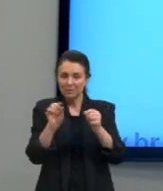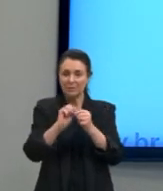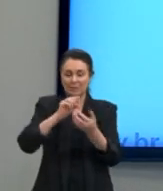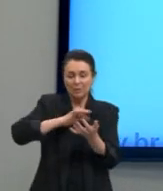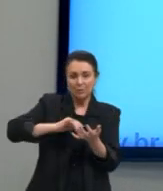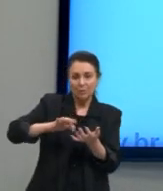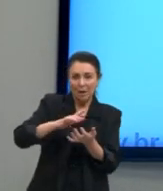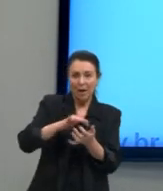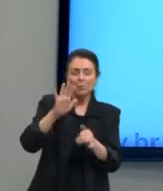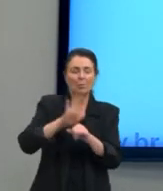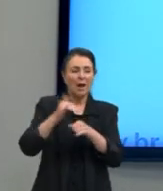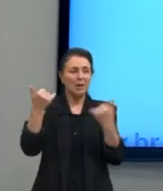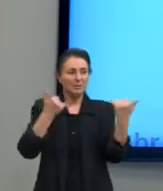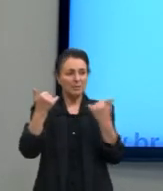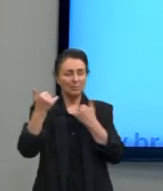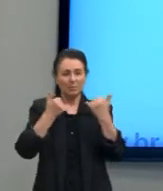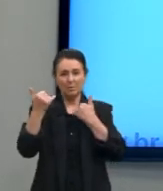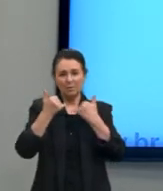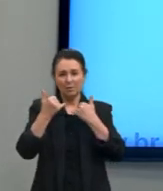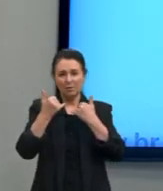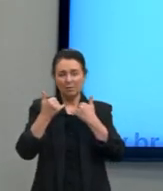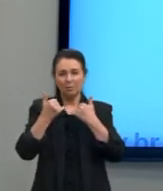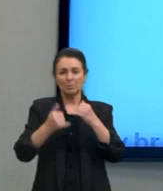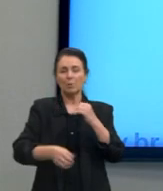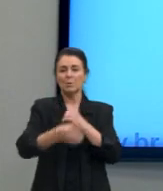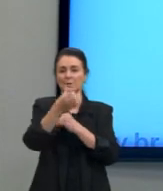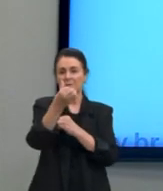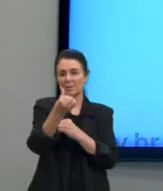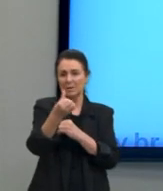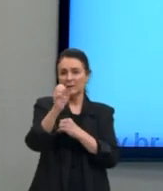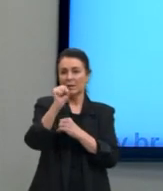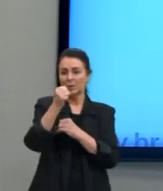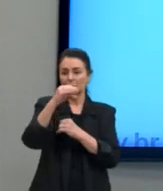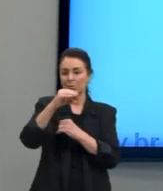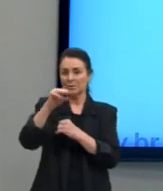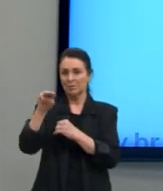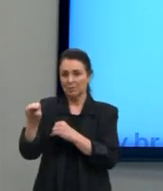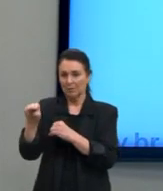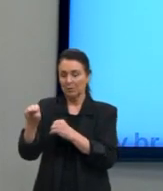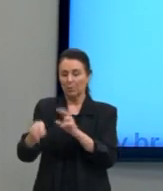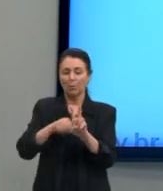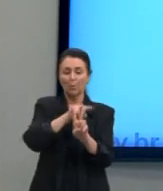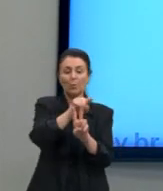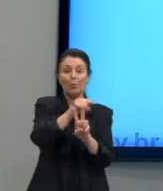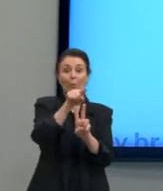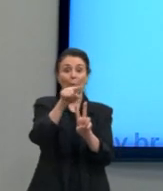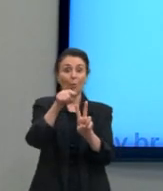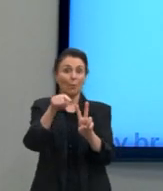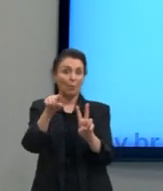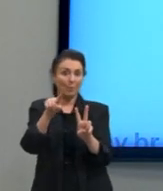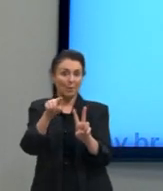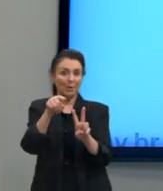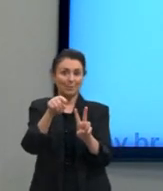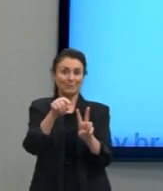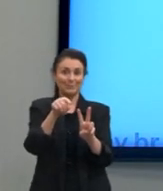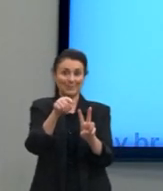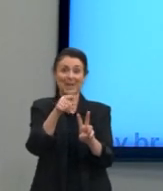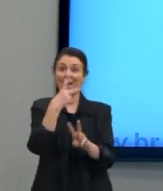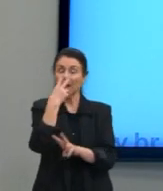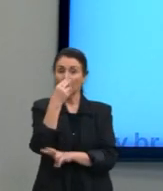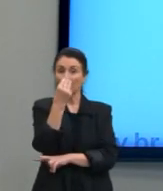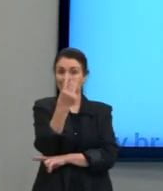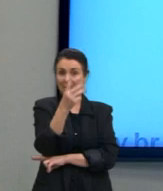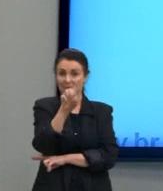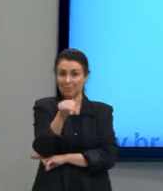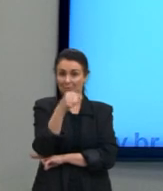com essa informação aqui 68cm a gente sabe que o nosso pin ele é 3,14